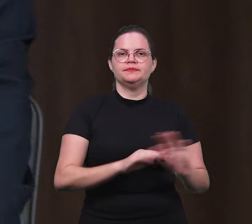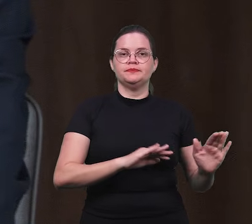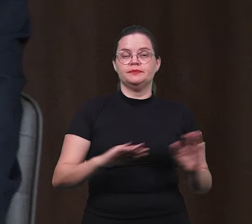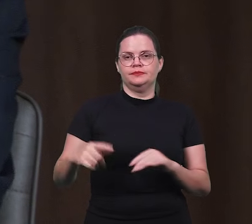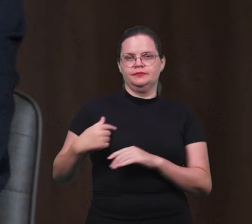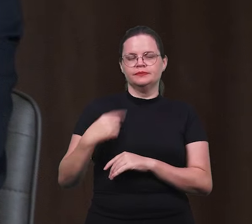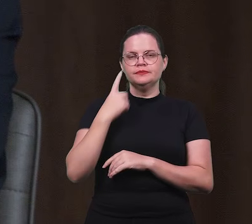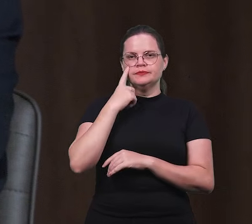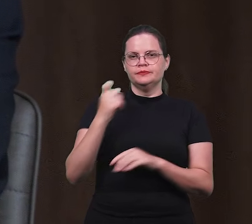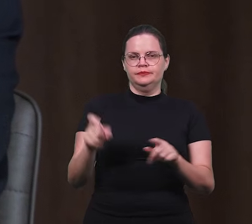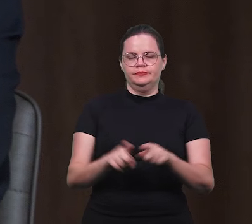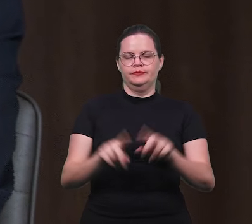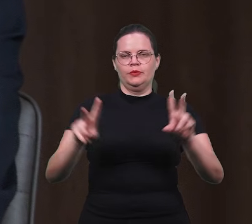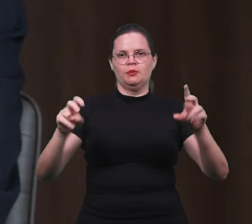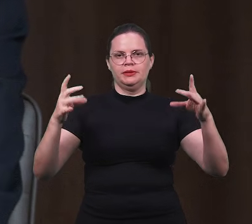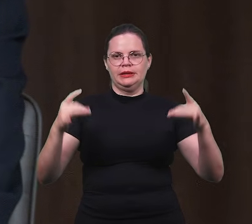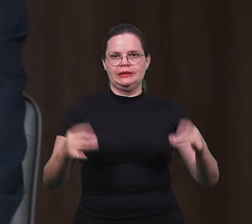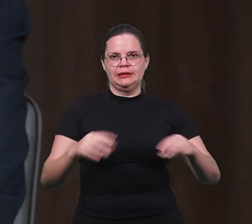relação à videira,